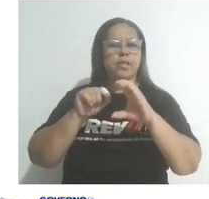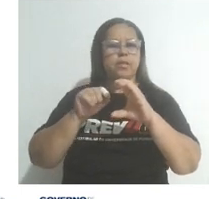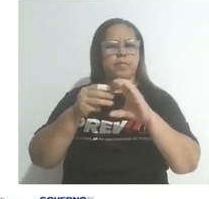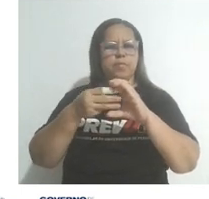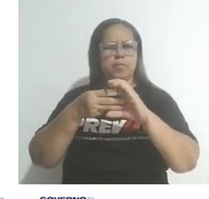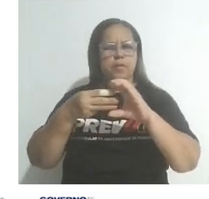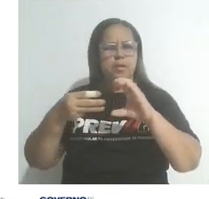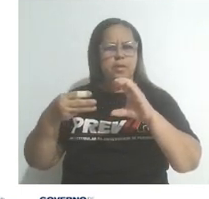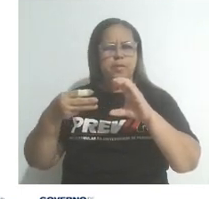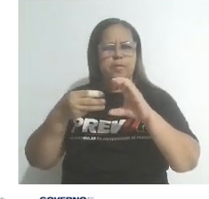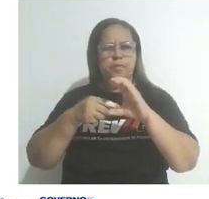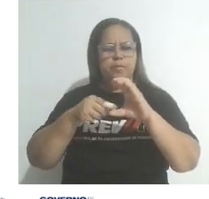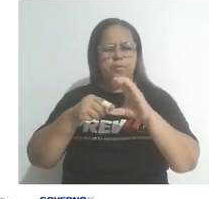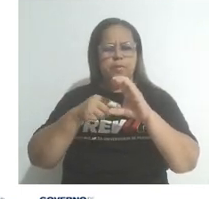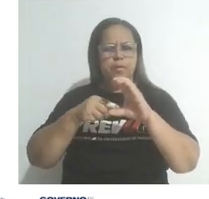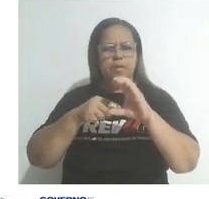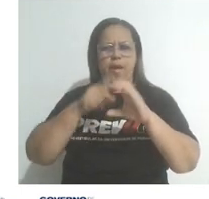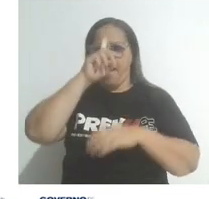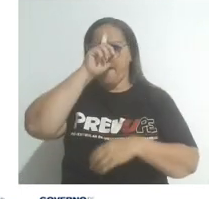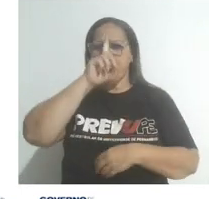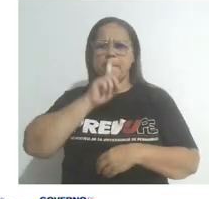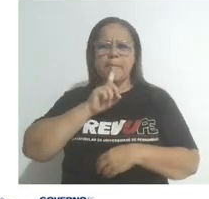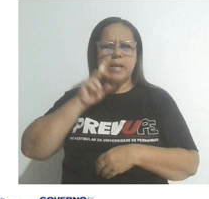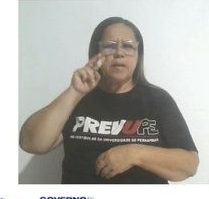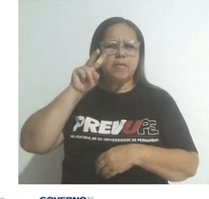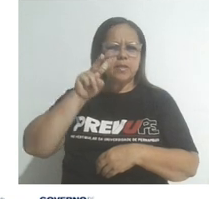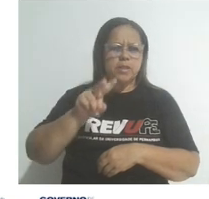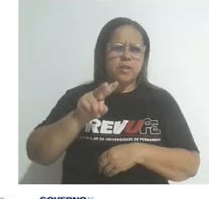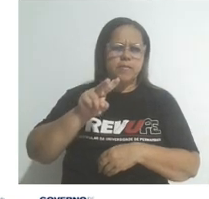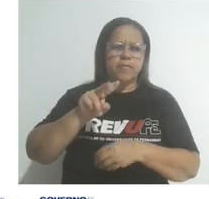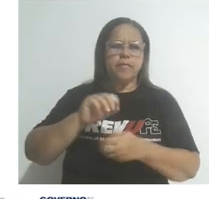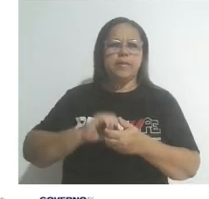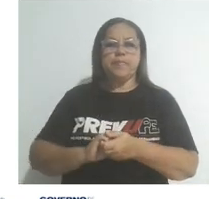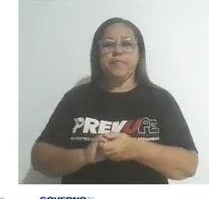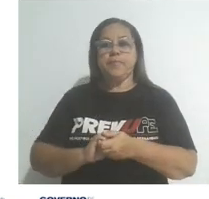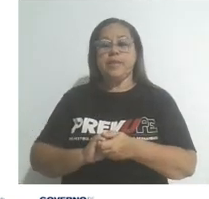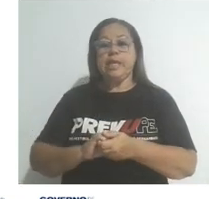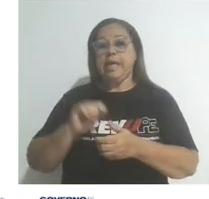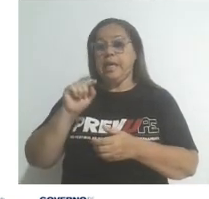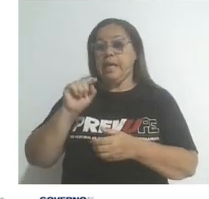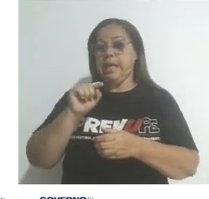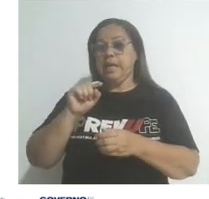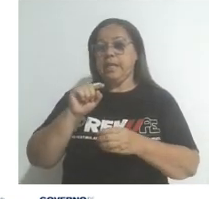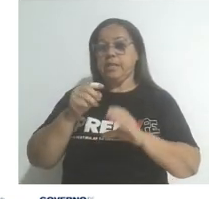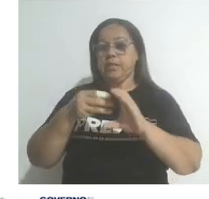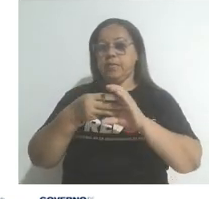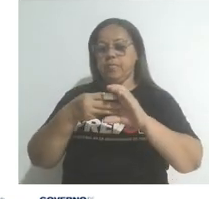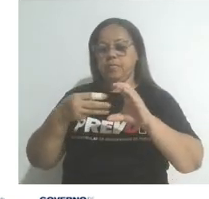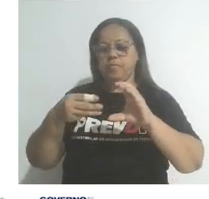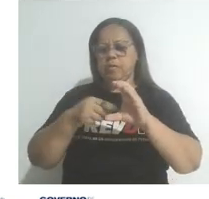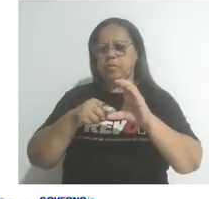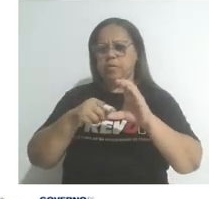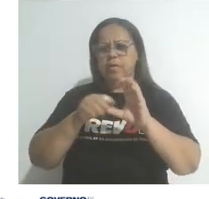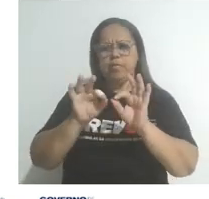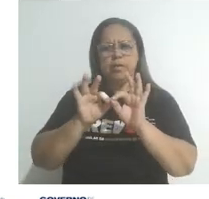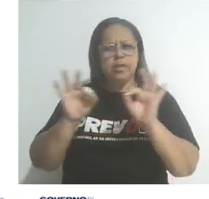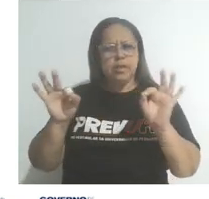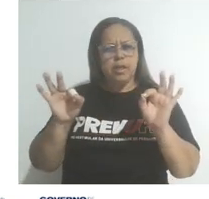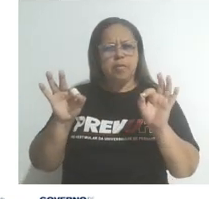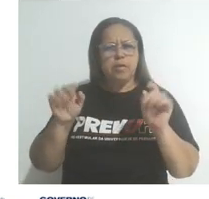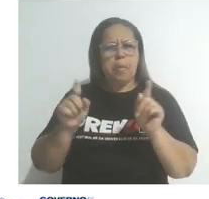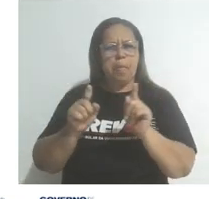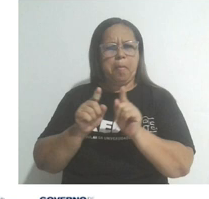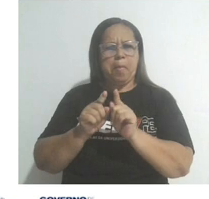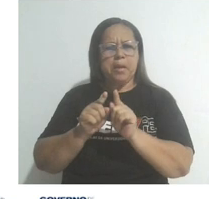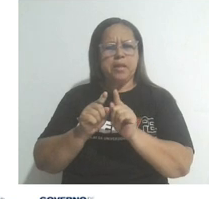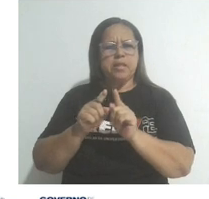pouquinho amarelada, né, no canto inferior do vídeo de vocês, tá certo? Essa célula, pessoal, procarionte, ela é uma célula simples, é uma célula pequena, e